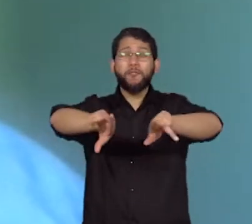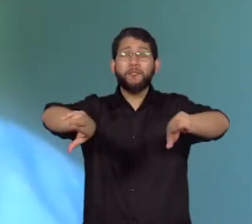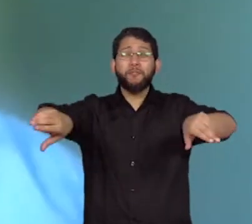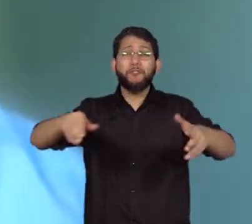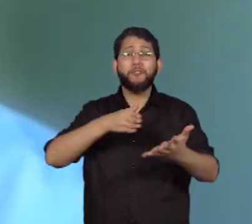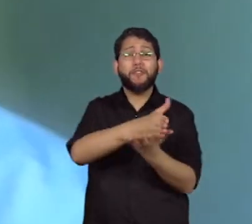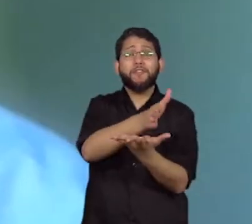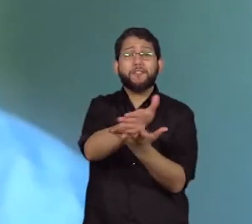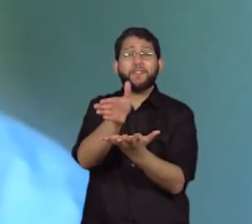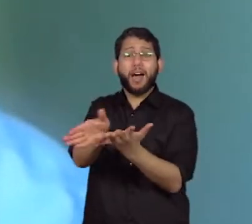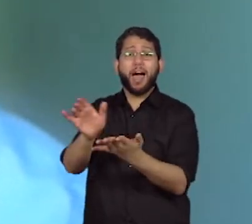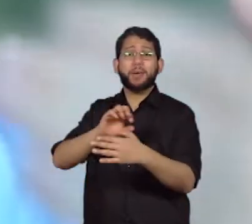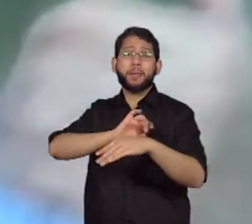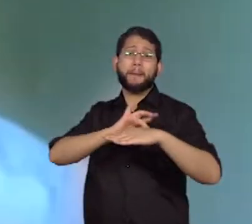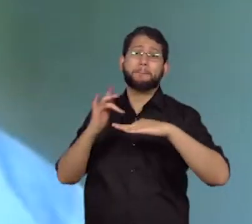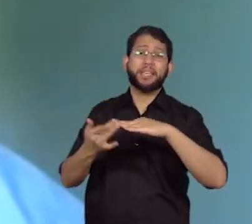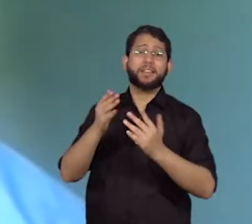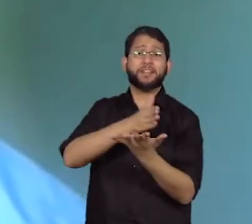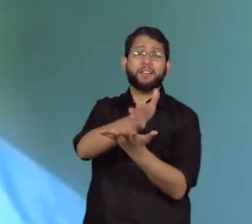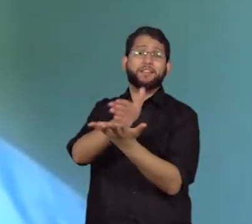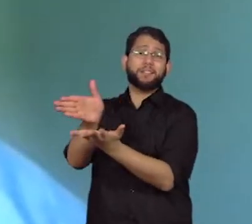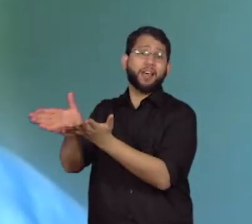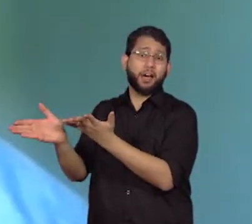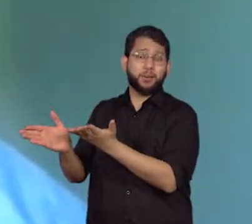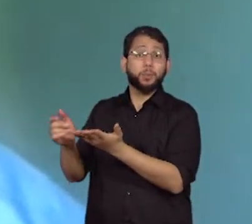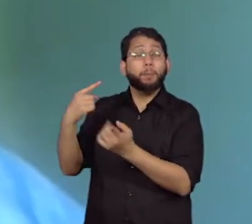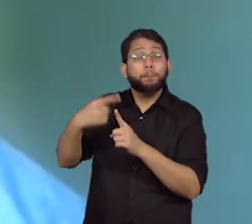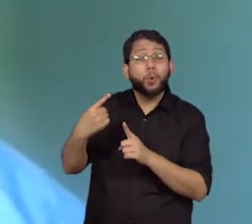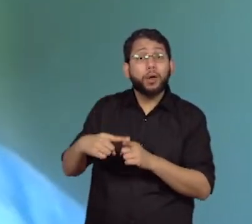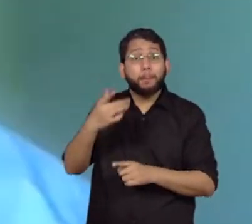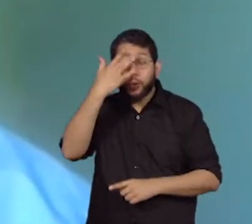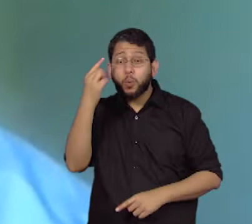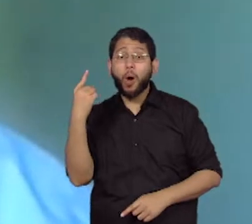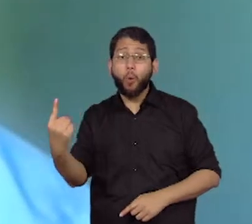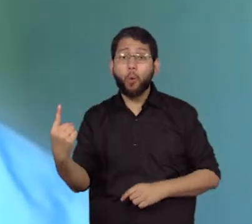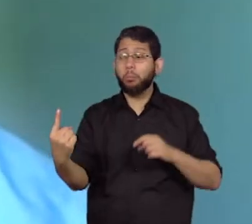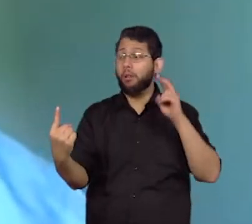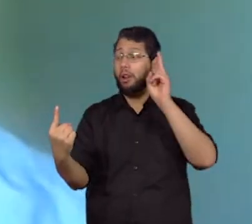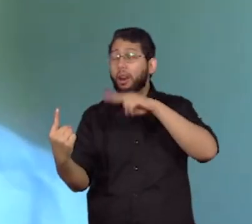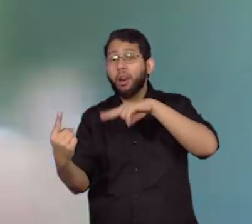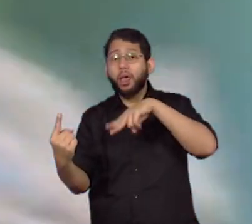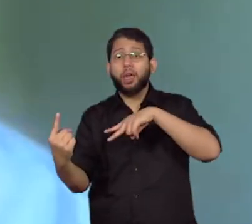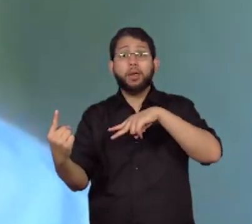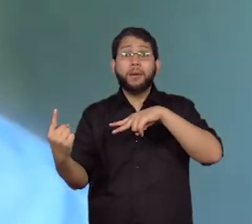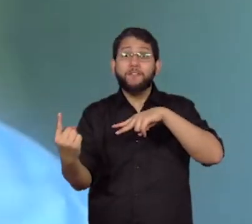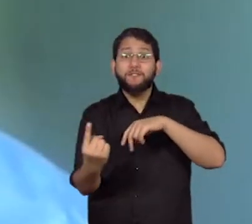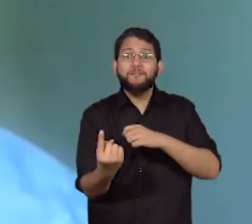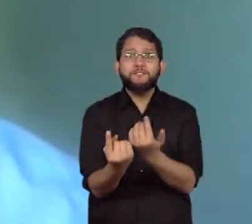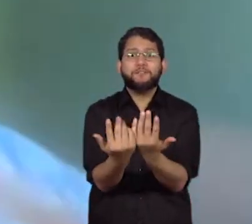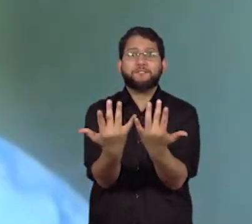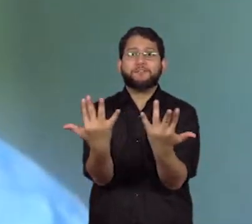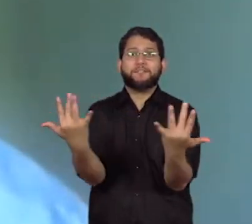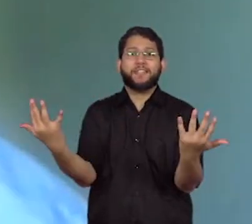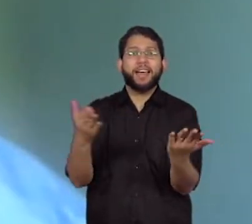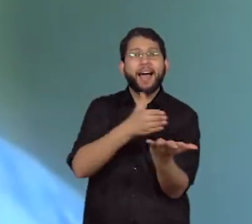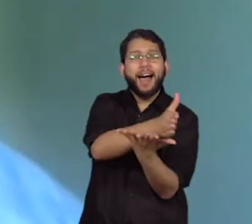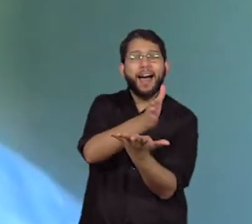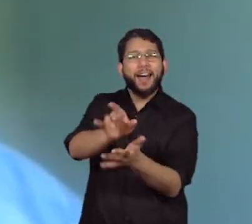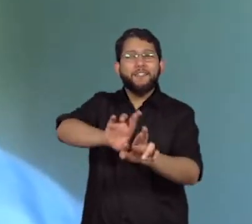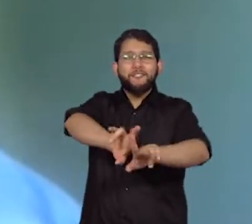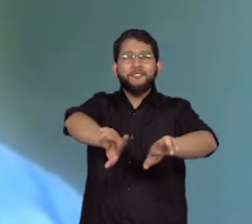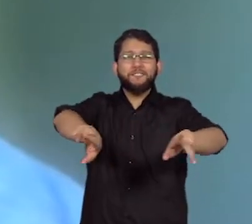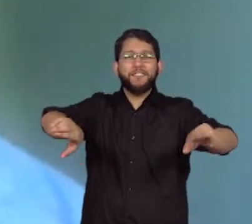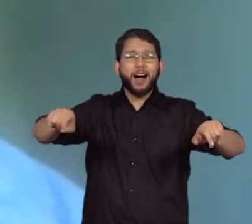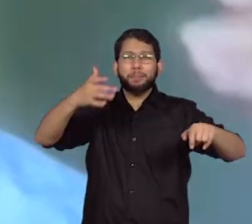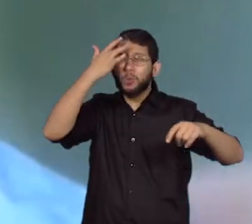mais audiência. Eu acho que ninguém escreve para si mesmo. Tudo bem, você pode ter o diário e escrever só para você, mas se a sua intenção é se tornar um produtor de